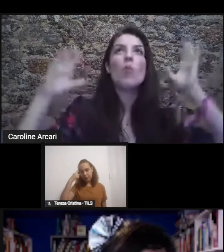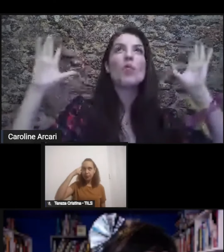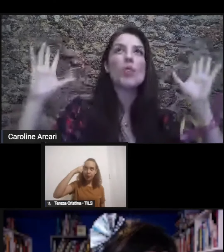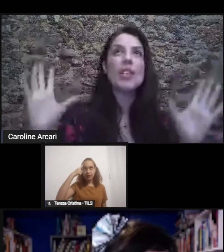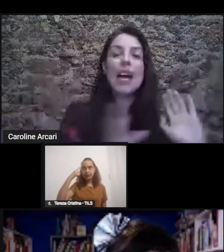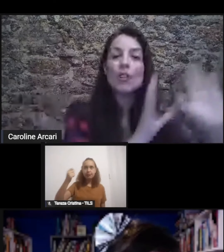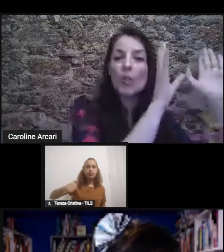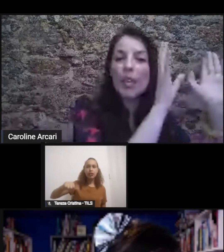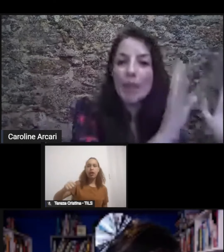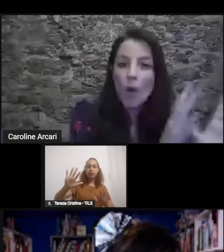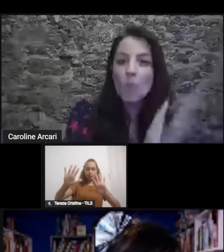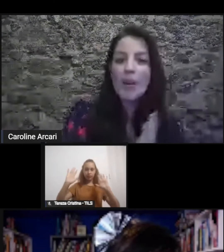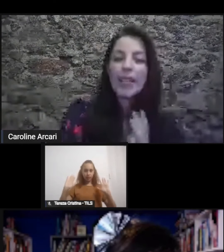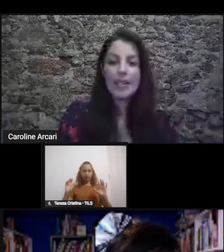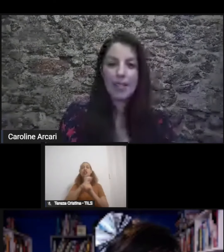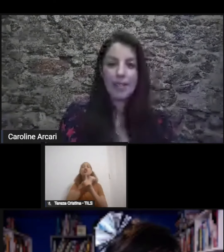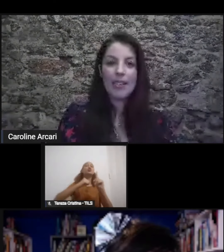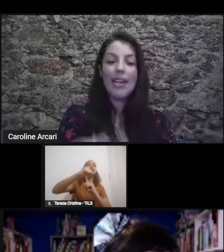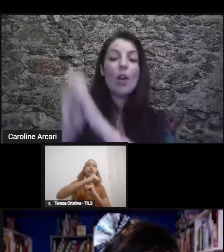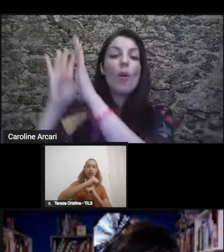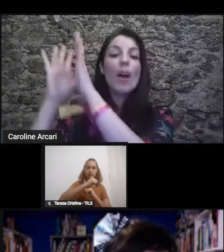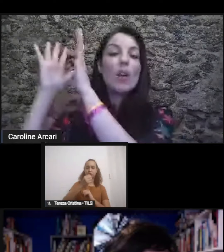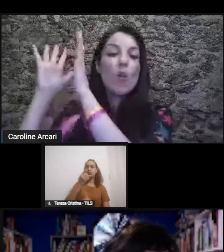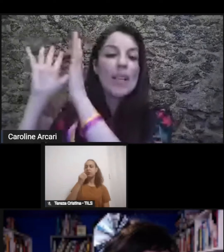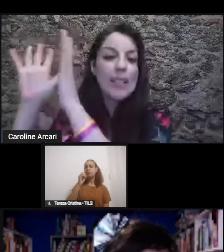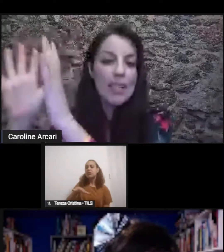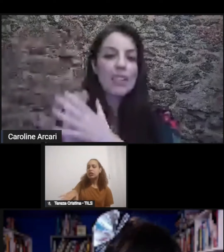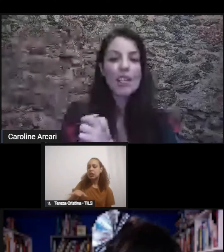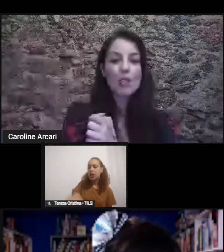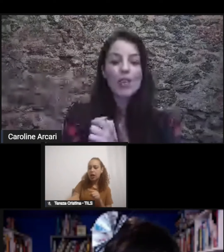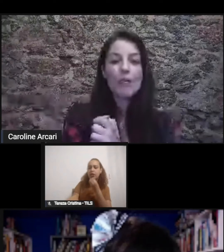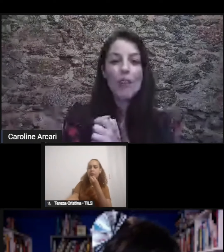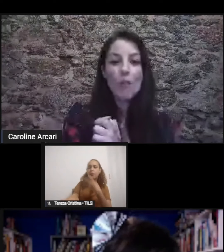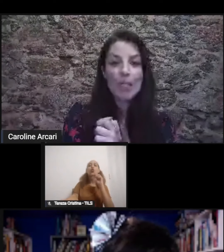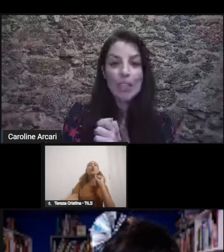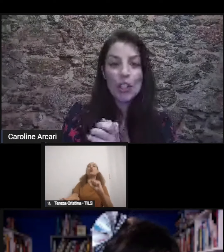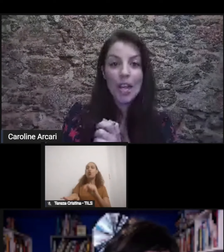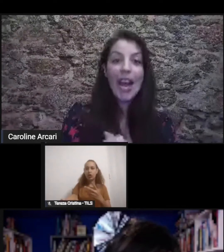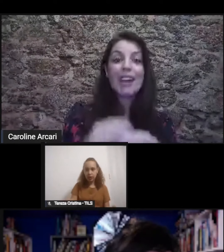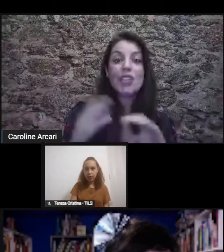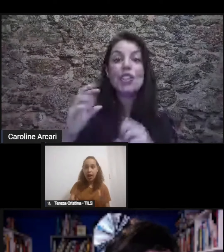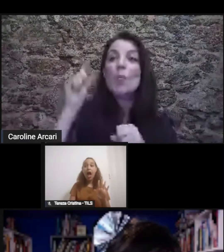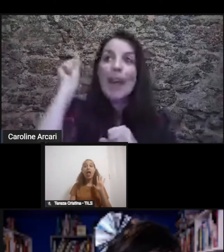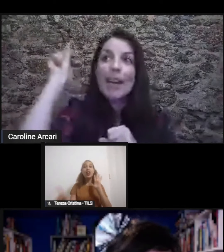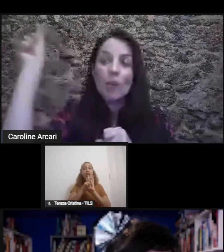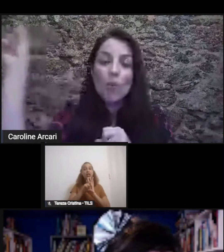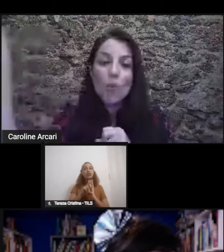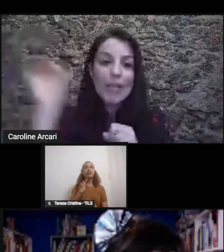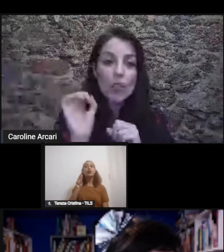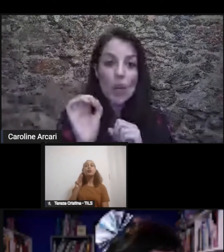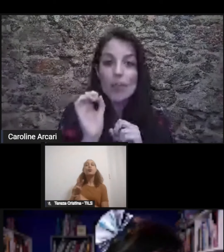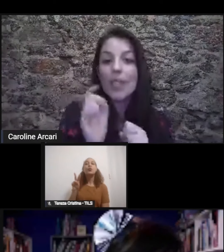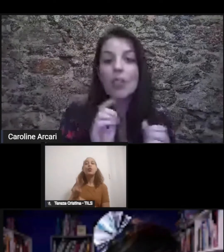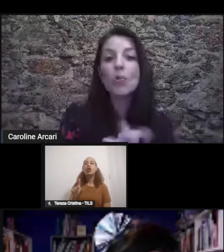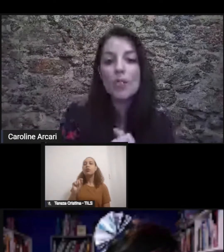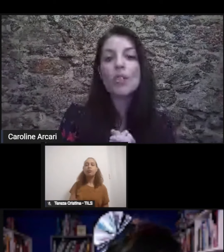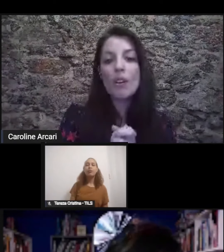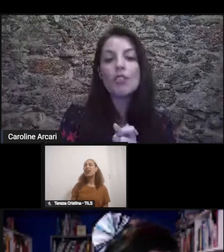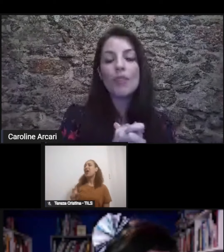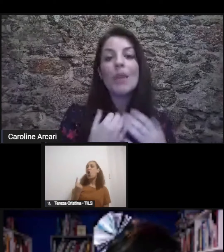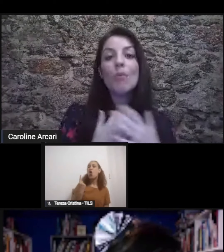lá, como sociedade, o que é bom para a criança? Quais são as legislações que vão proteger? A gente não pega uma história, eu sei que a